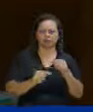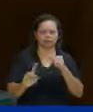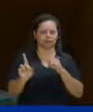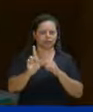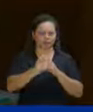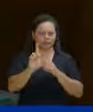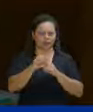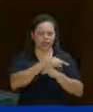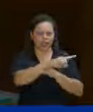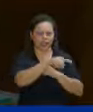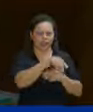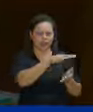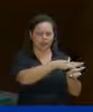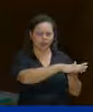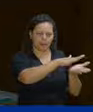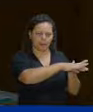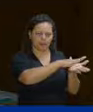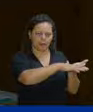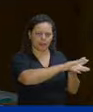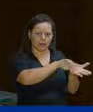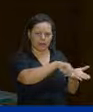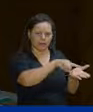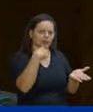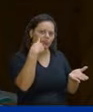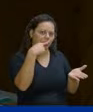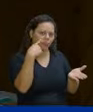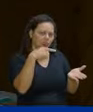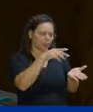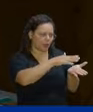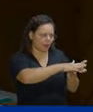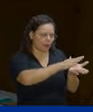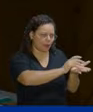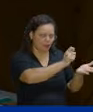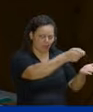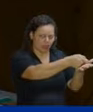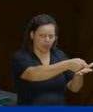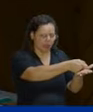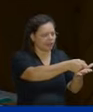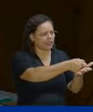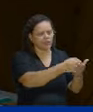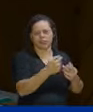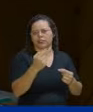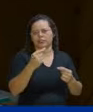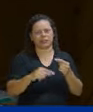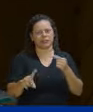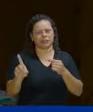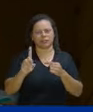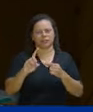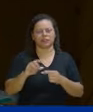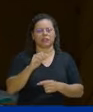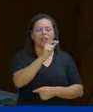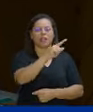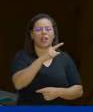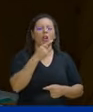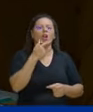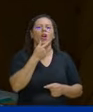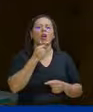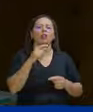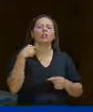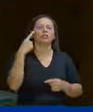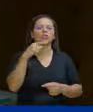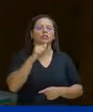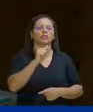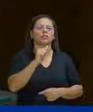irregulares as despesas com serviço de advocacia prestados pelos escritórios Aparecido Silva Sociedade Unipessoal